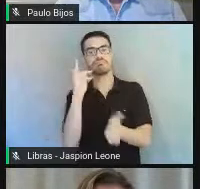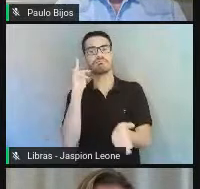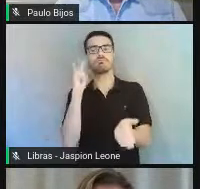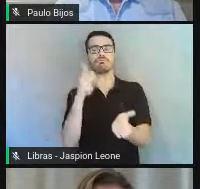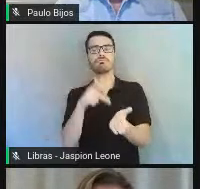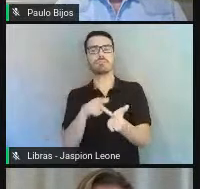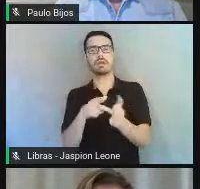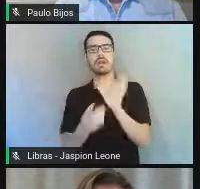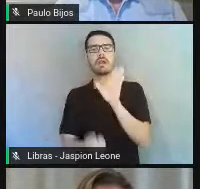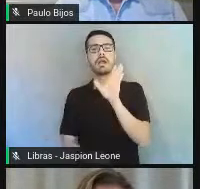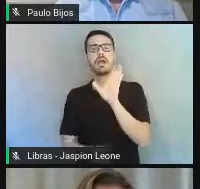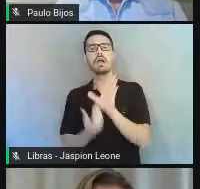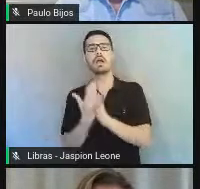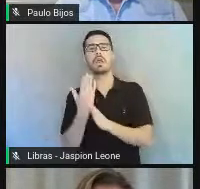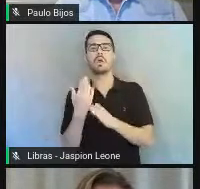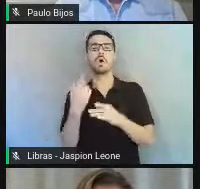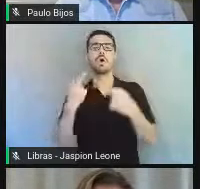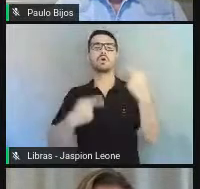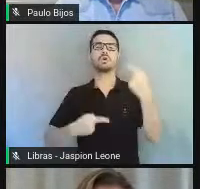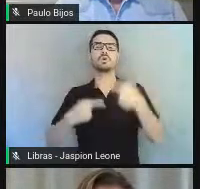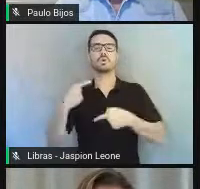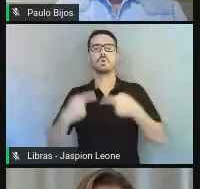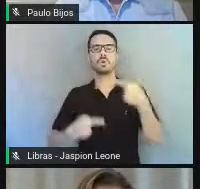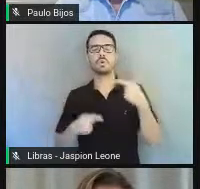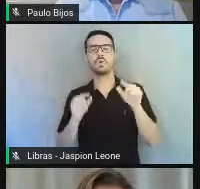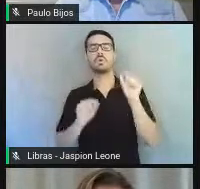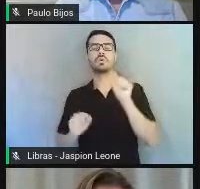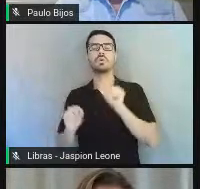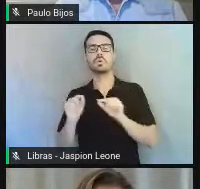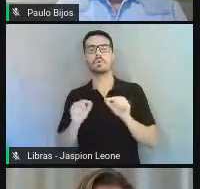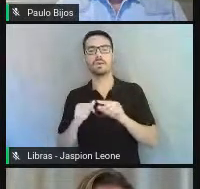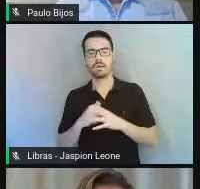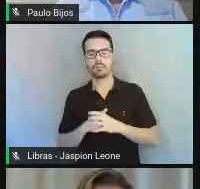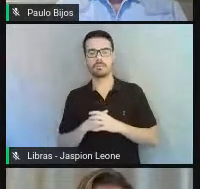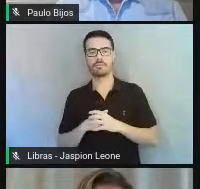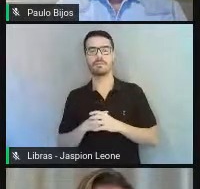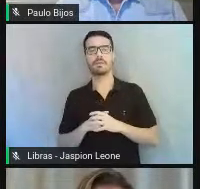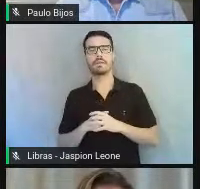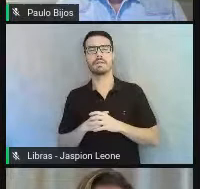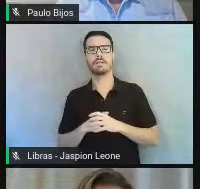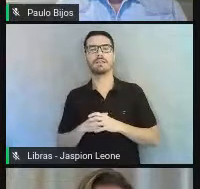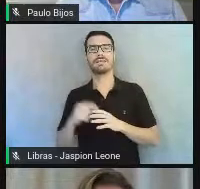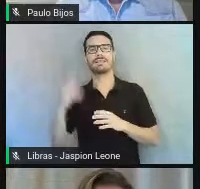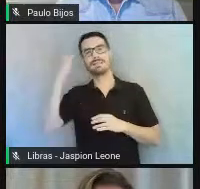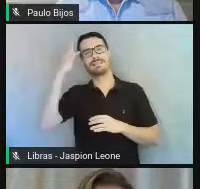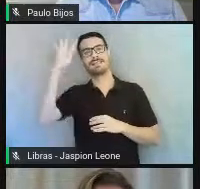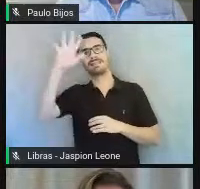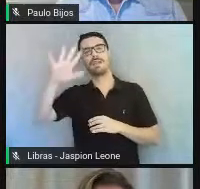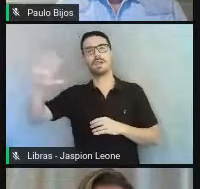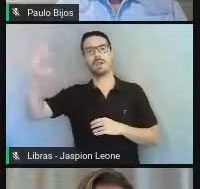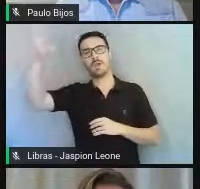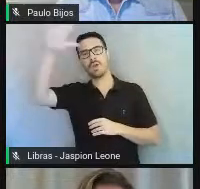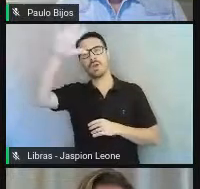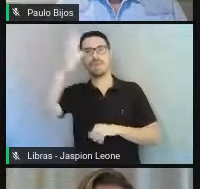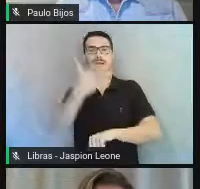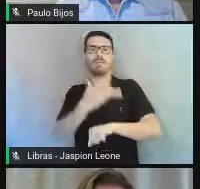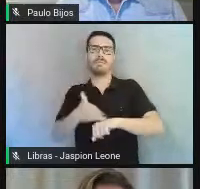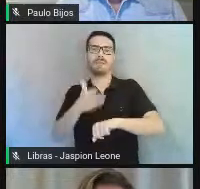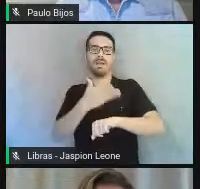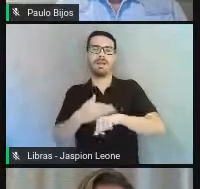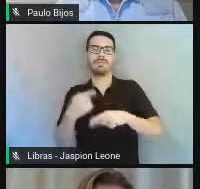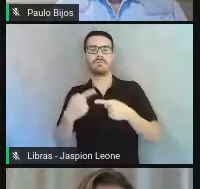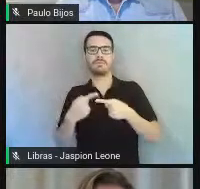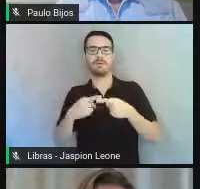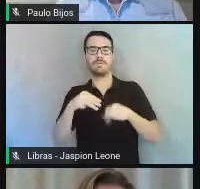criou-se uma dicotomia muito grande, né, entre teoria e prática, porque os mestrados acadêmicos seriam mais teóricos,